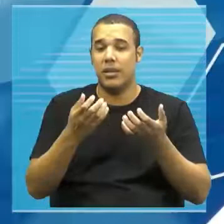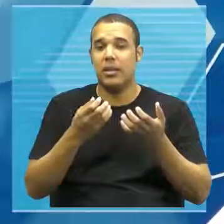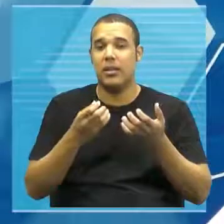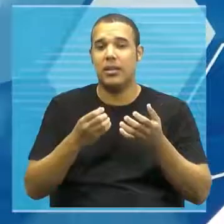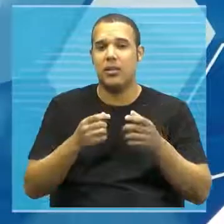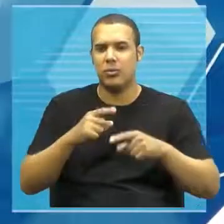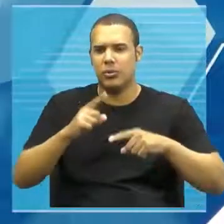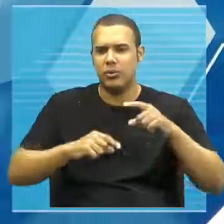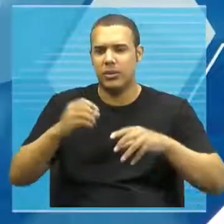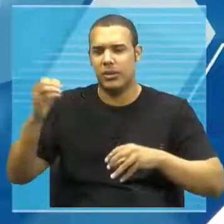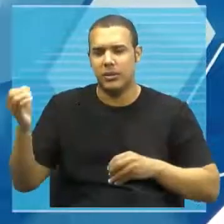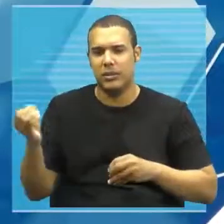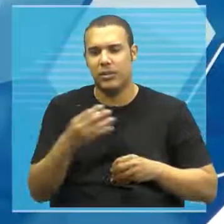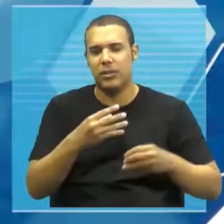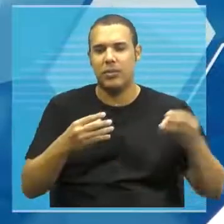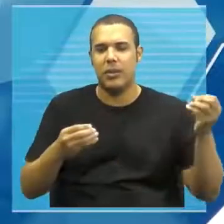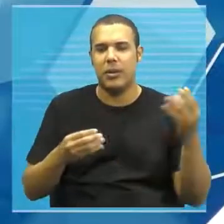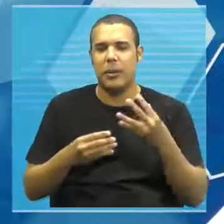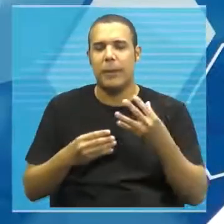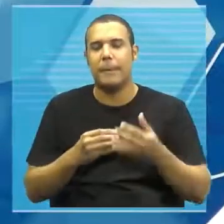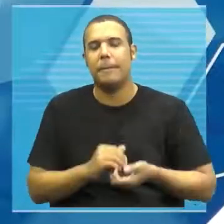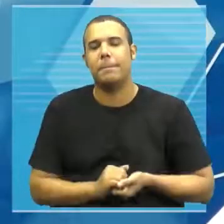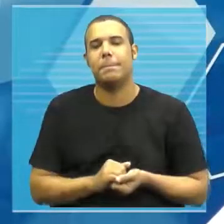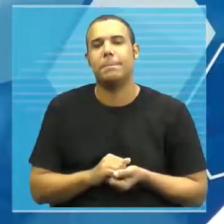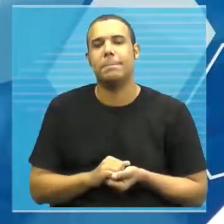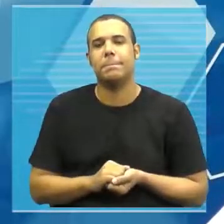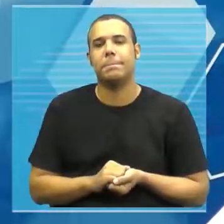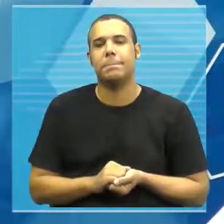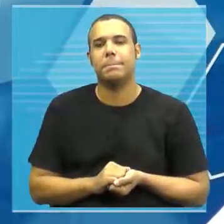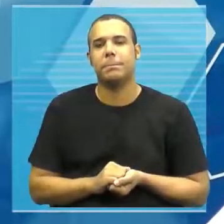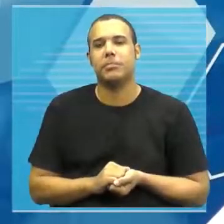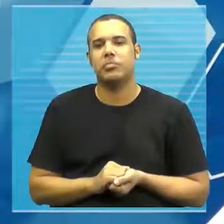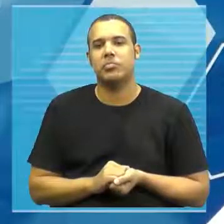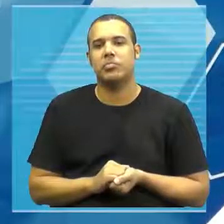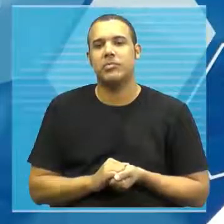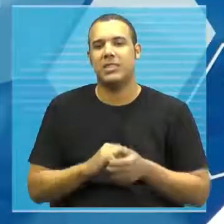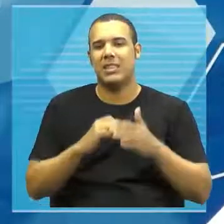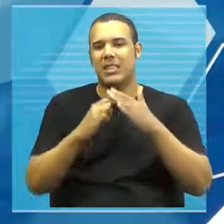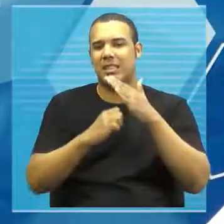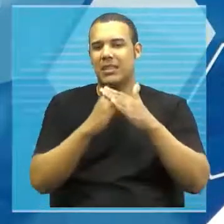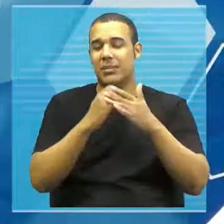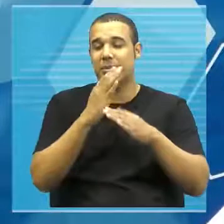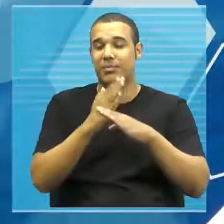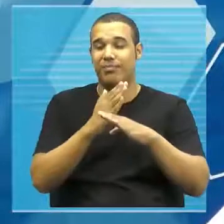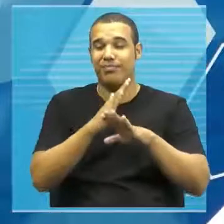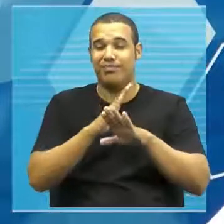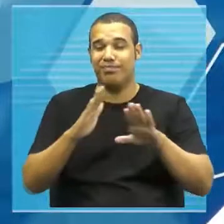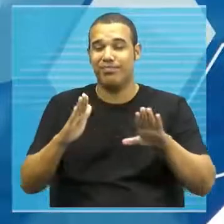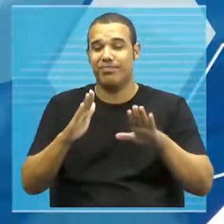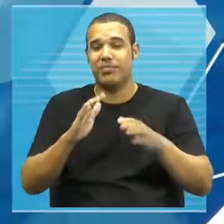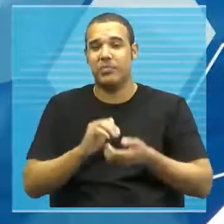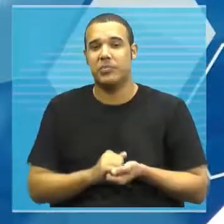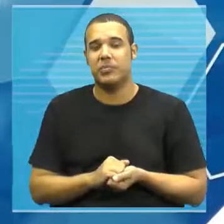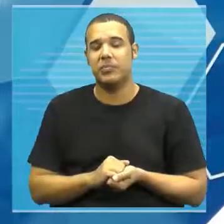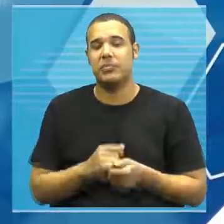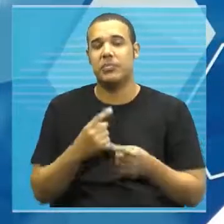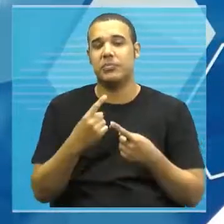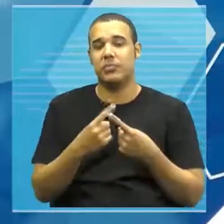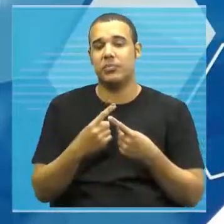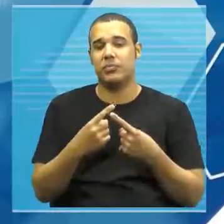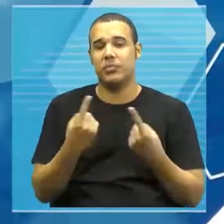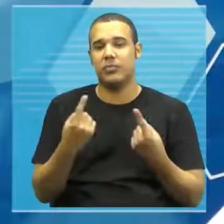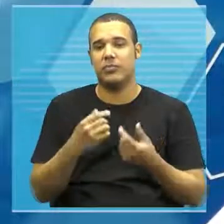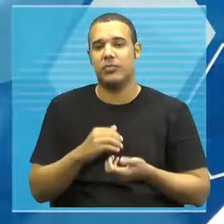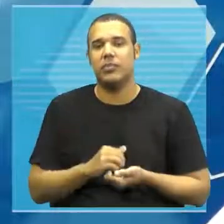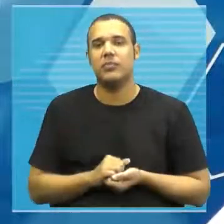aqui no Brasil essa empresa quebrou ela não funciona mais ela não rende mais porque